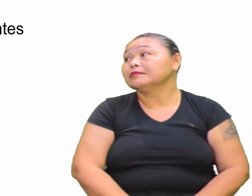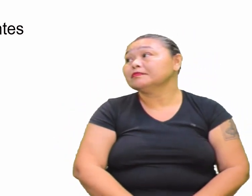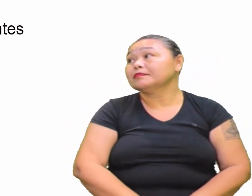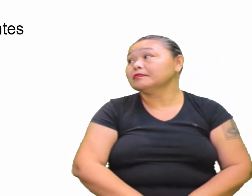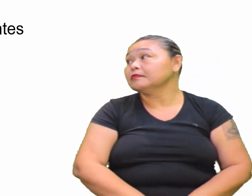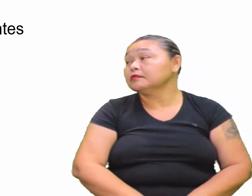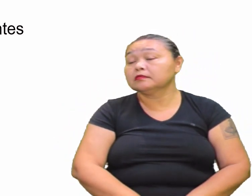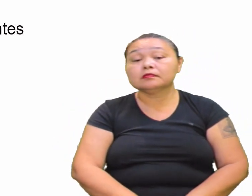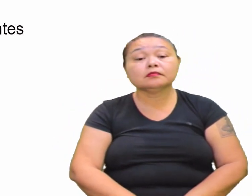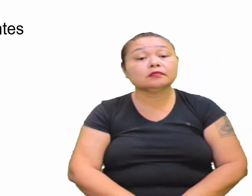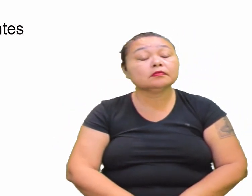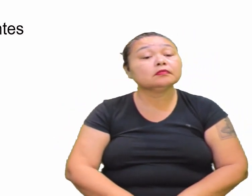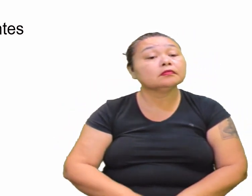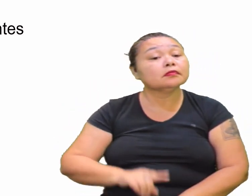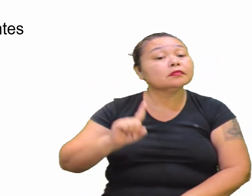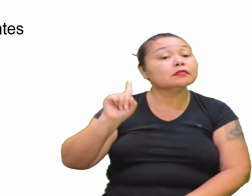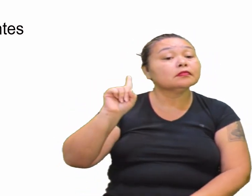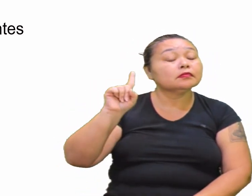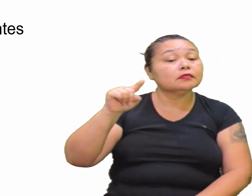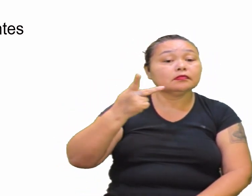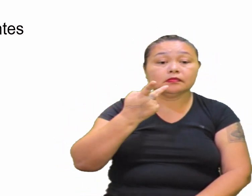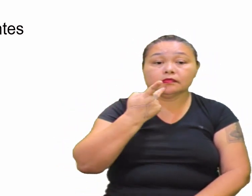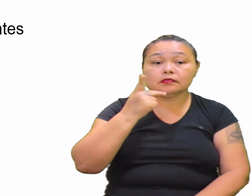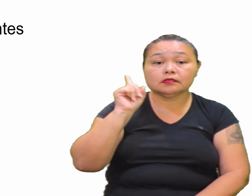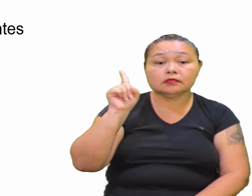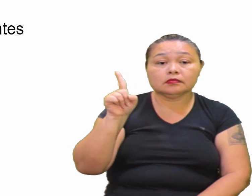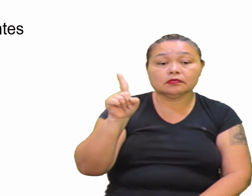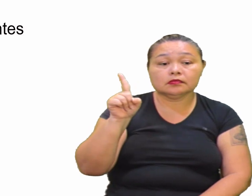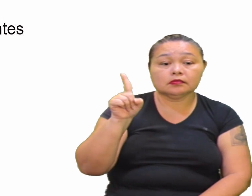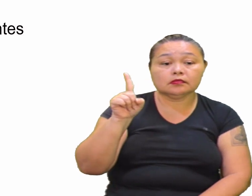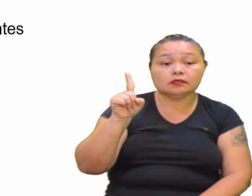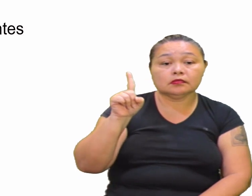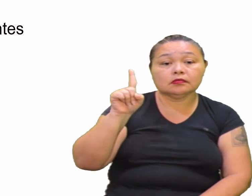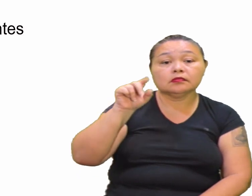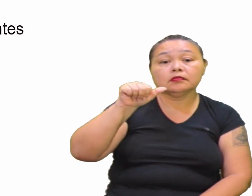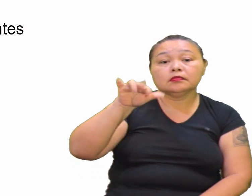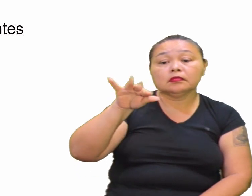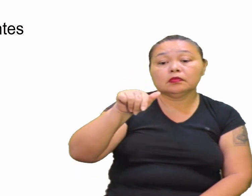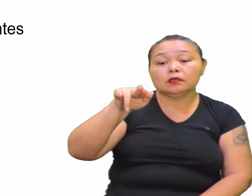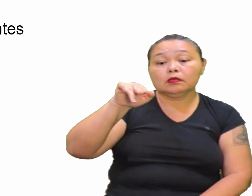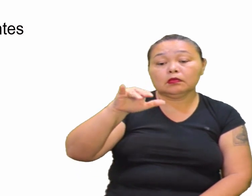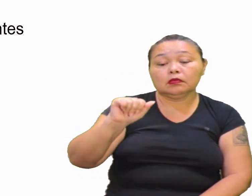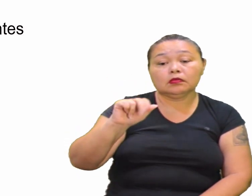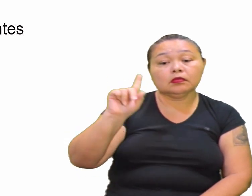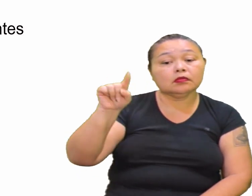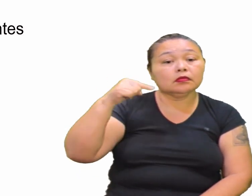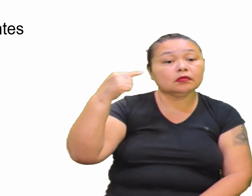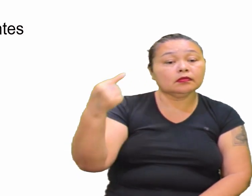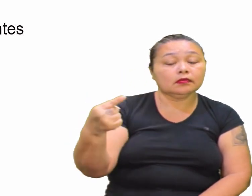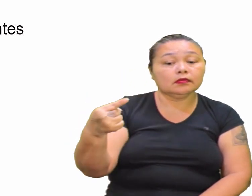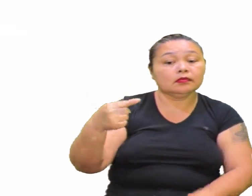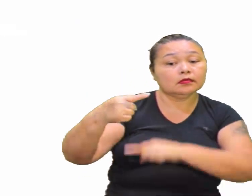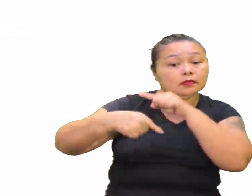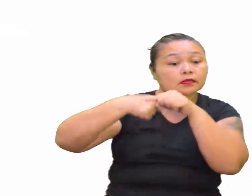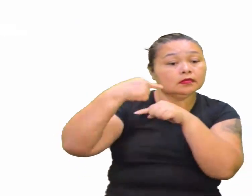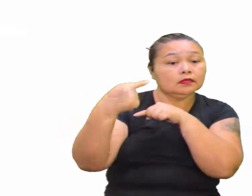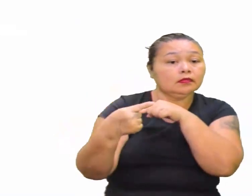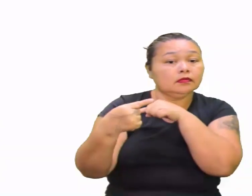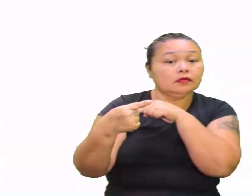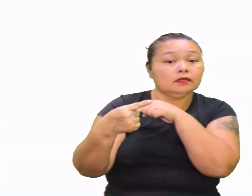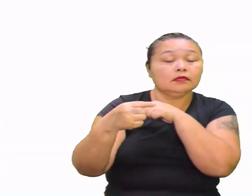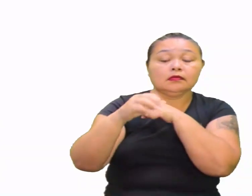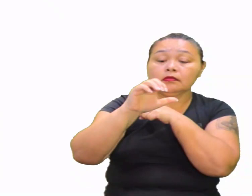bom? Então, vamos falar, já falamos aqui da sucessão autogênica e vamos falar agora da sucessão